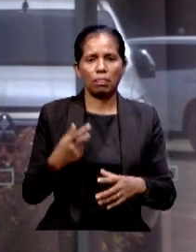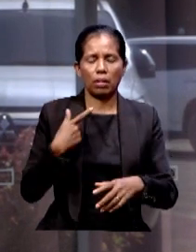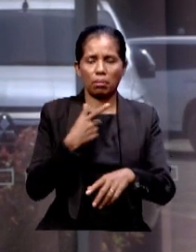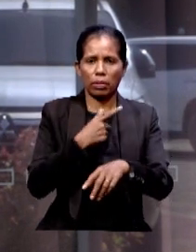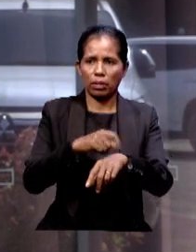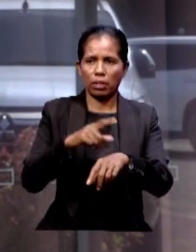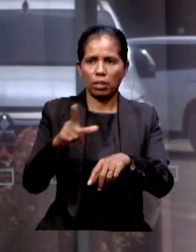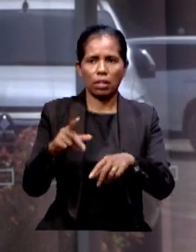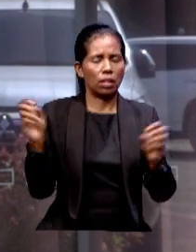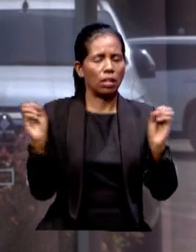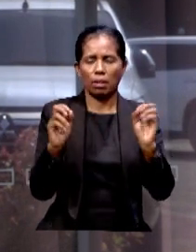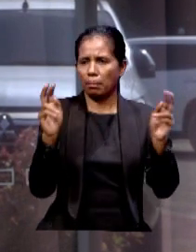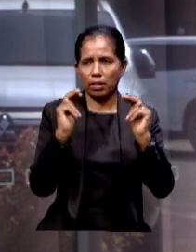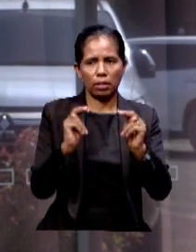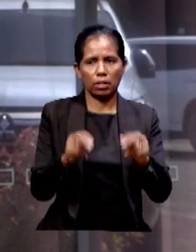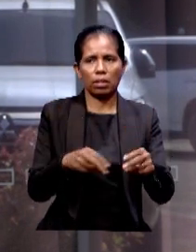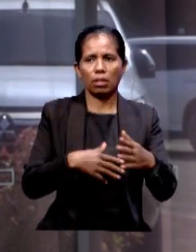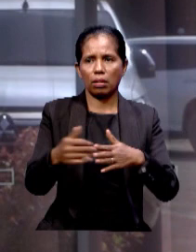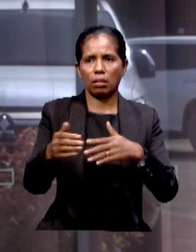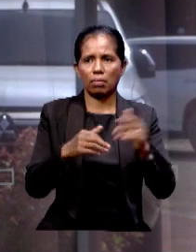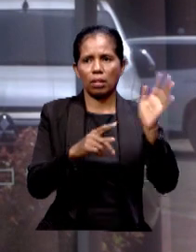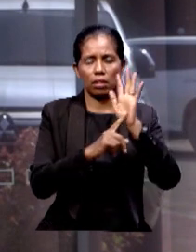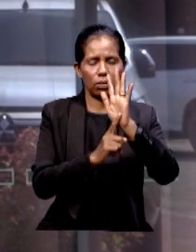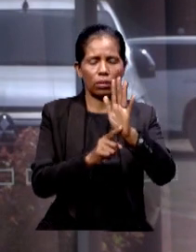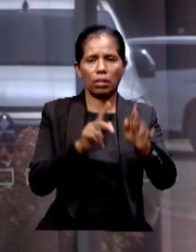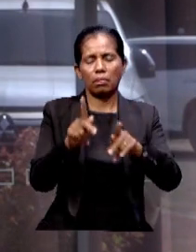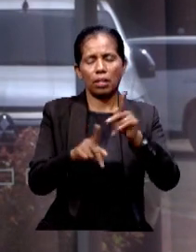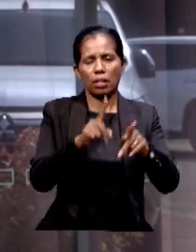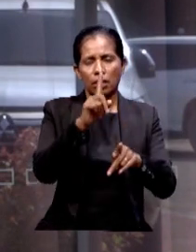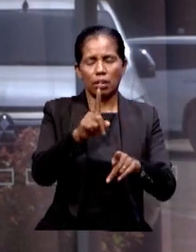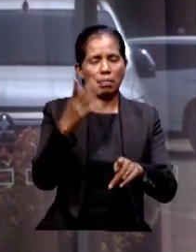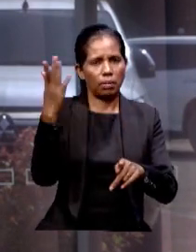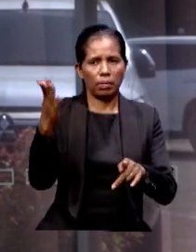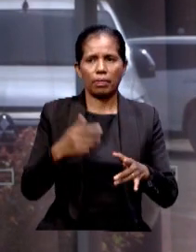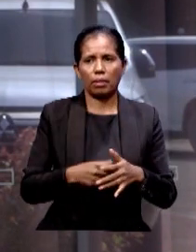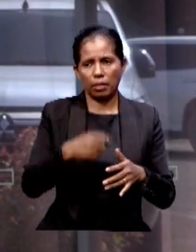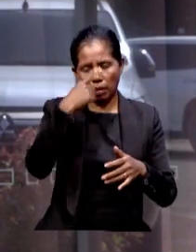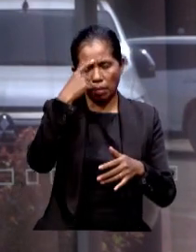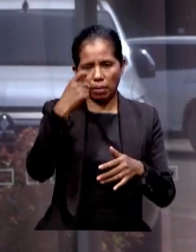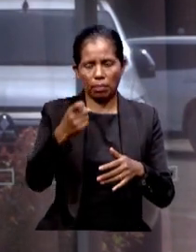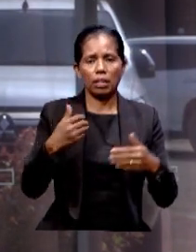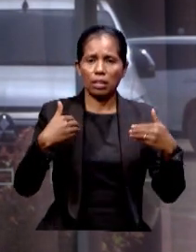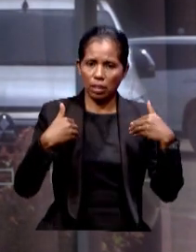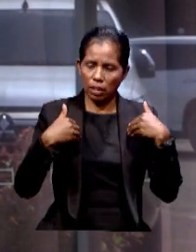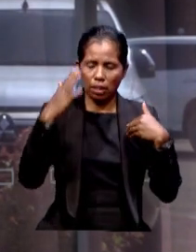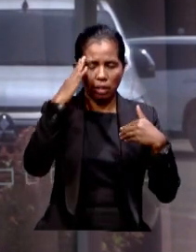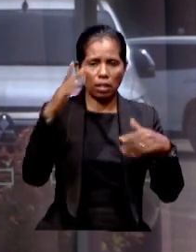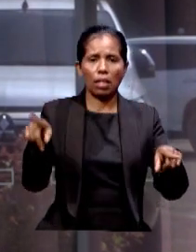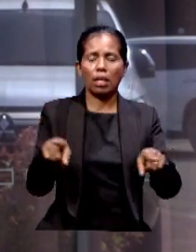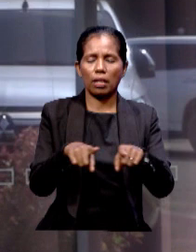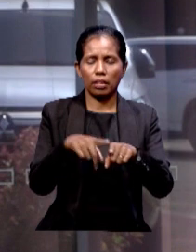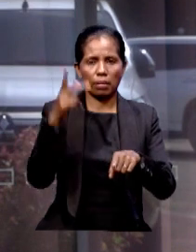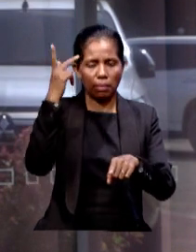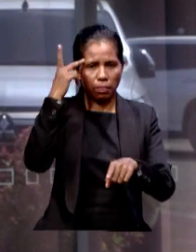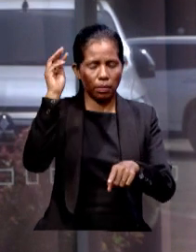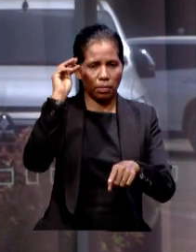nasional ne la precisa qualquer bel hatudu ema ide bahana ba Nabane maka iha noin kata nudar primeiro ministro